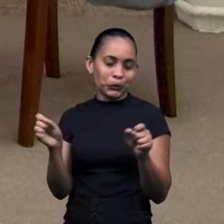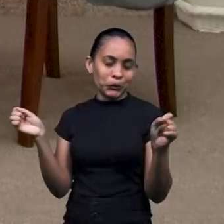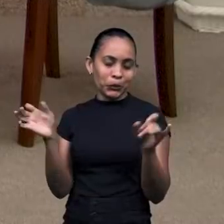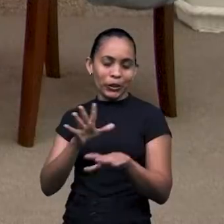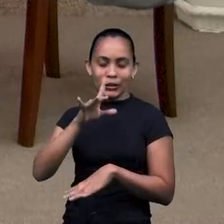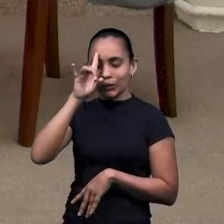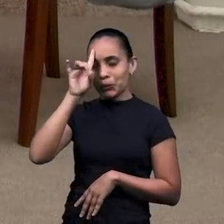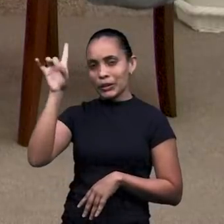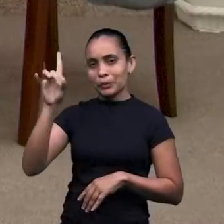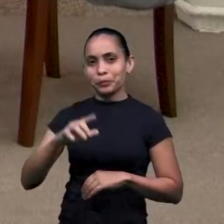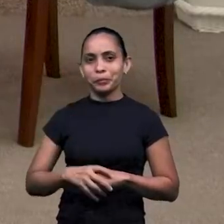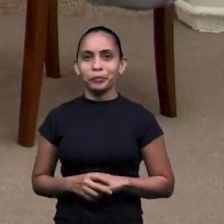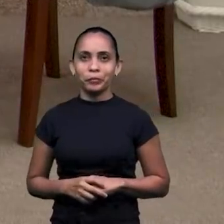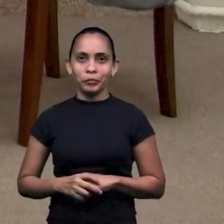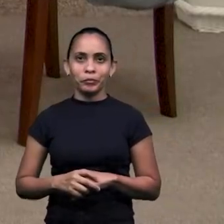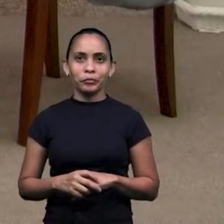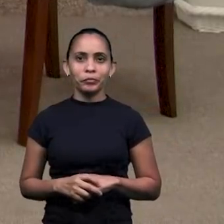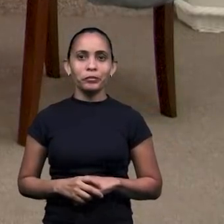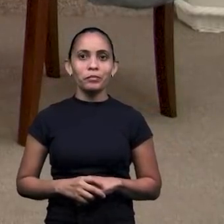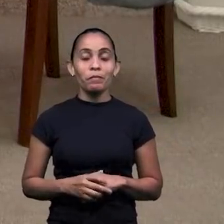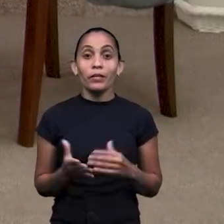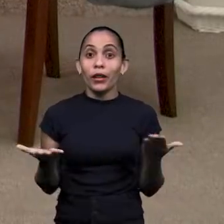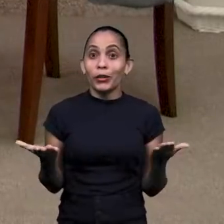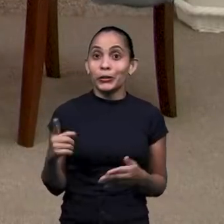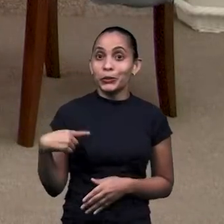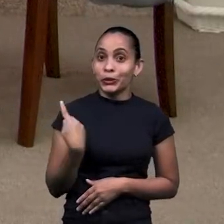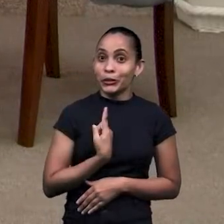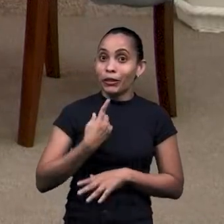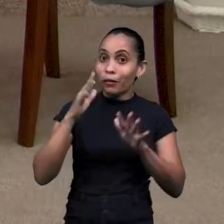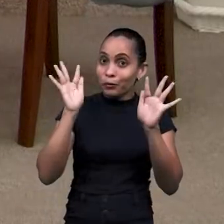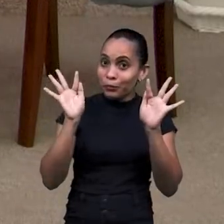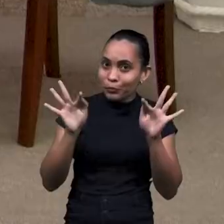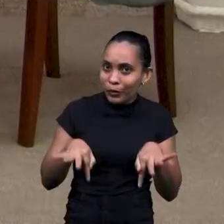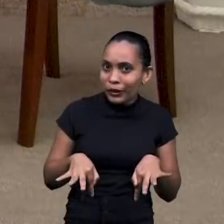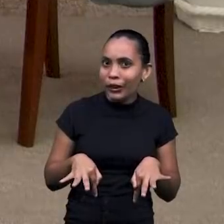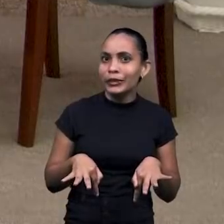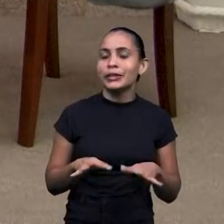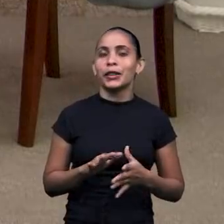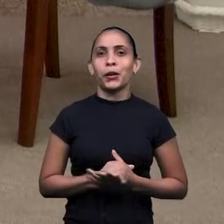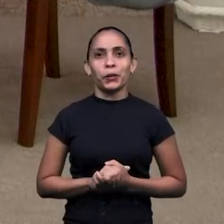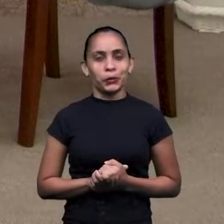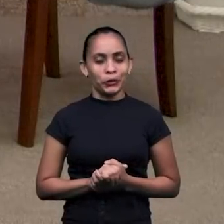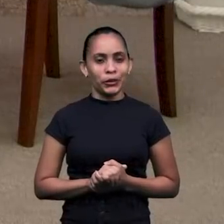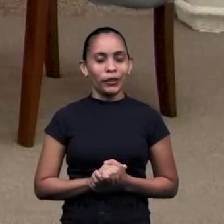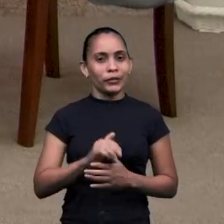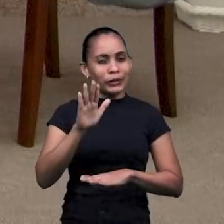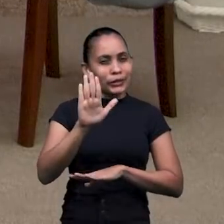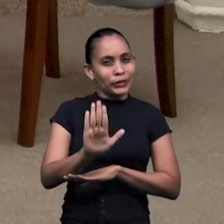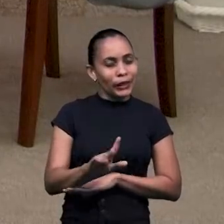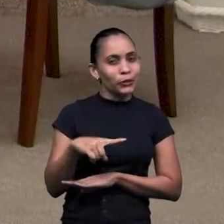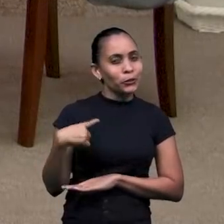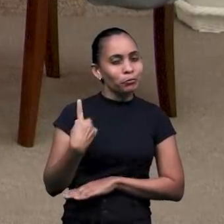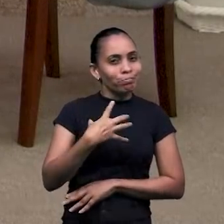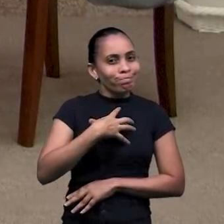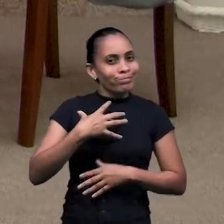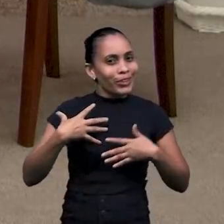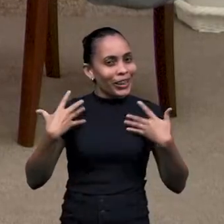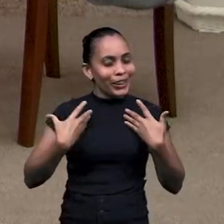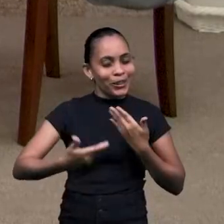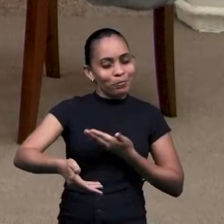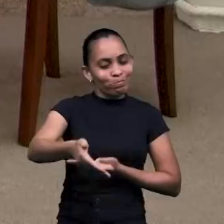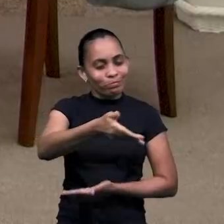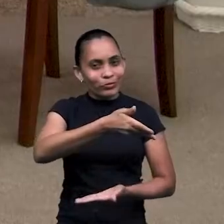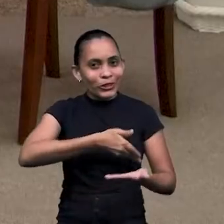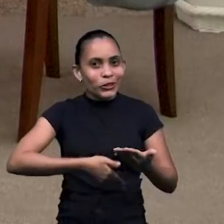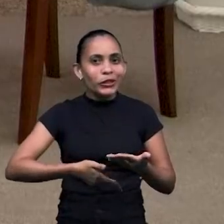Louvado seja Amém. O nome do Senhor. Glória a Jesus. Meus queridos, nós estamos terminando o programa desta tarde. Nos alegramos muito com todas